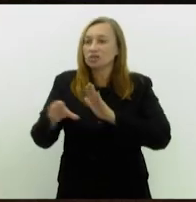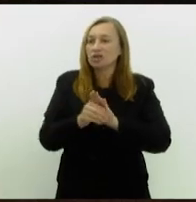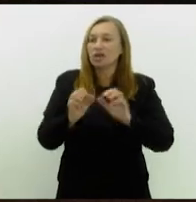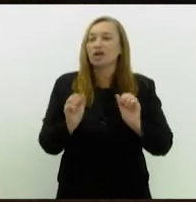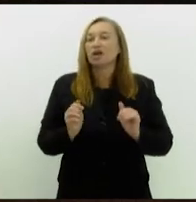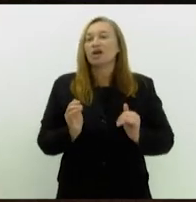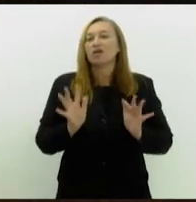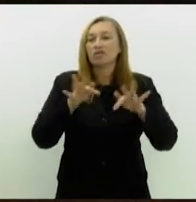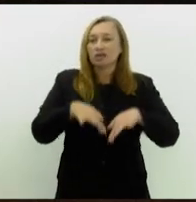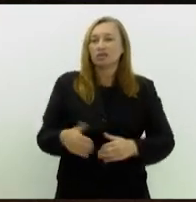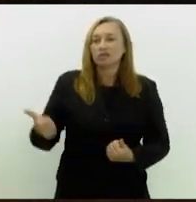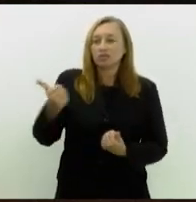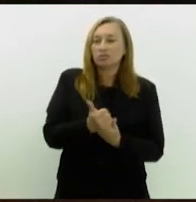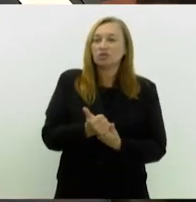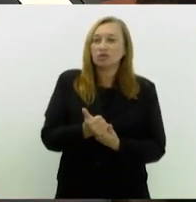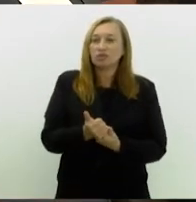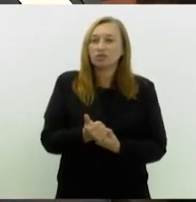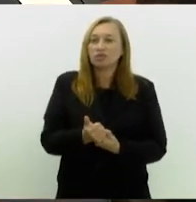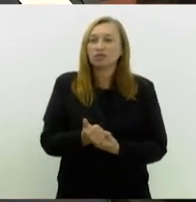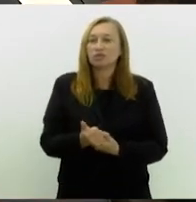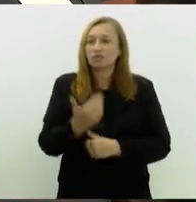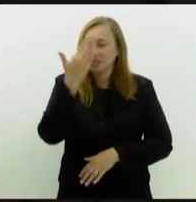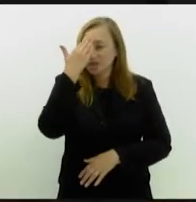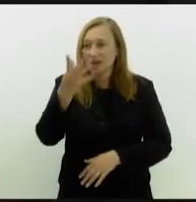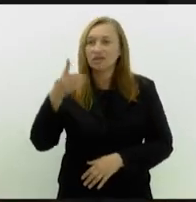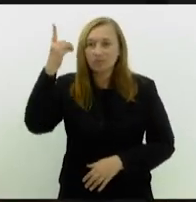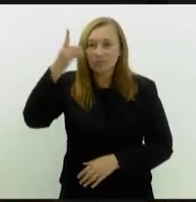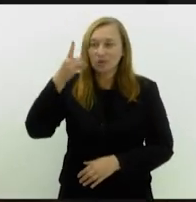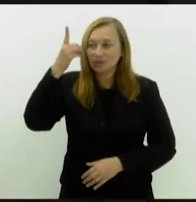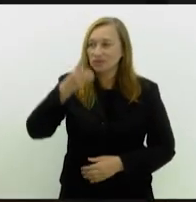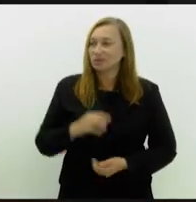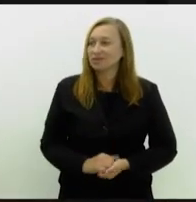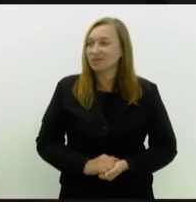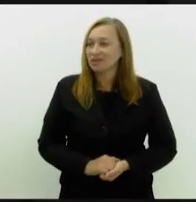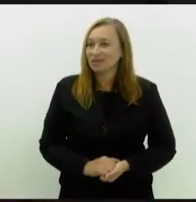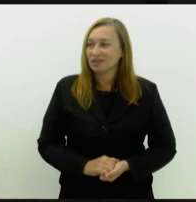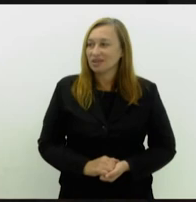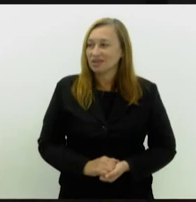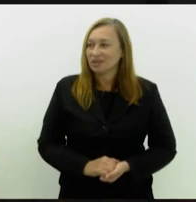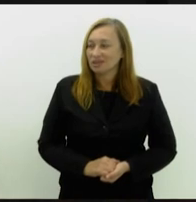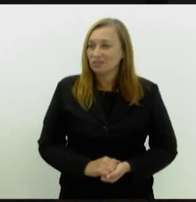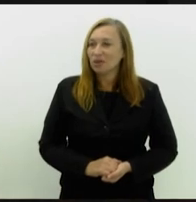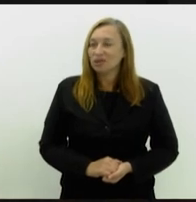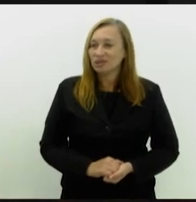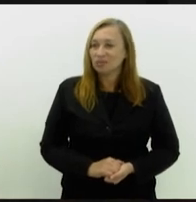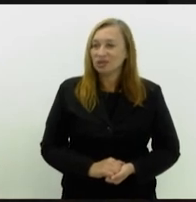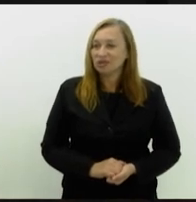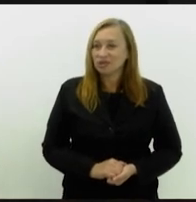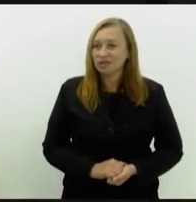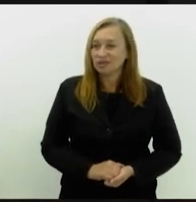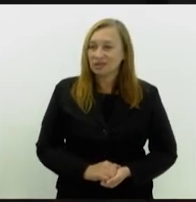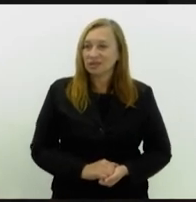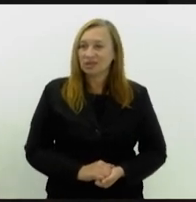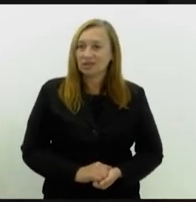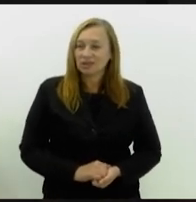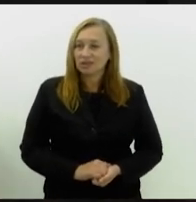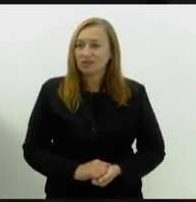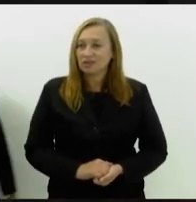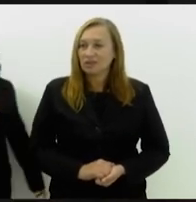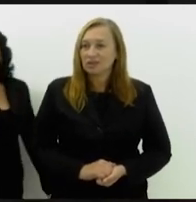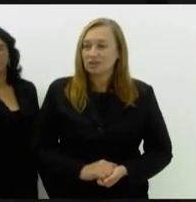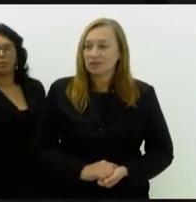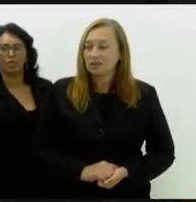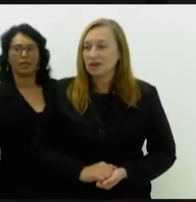por substitutivo Obrigada Deputado pela comissão de educação Deputado Alan Lopes Deputado